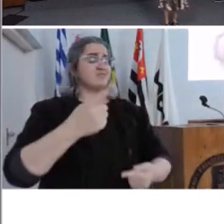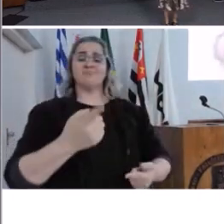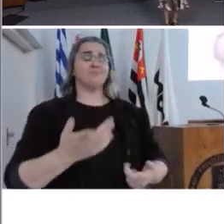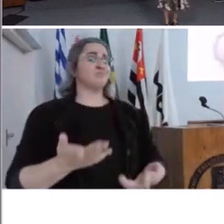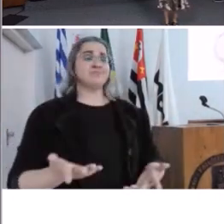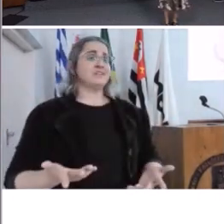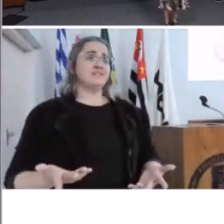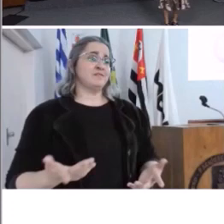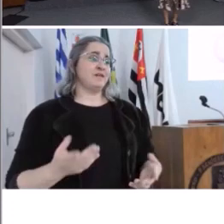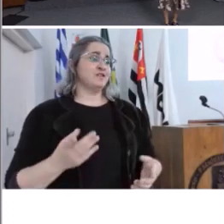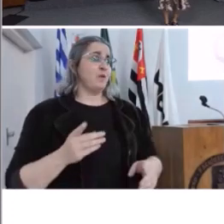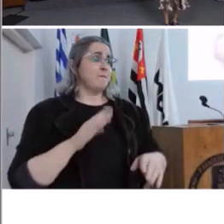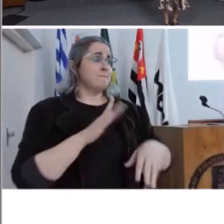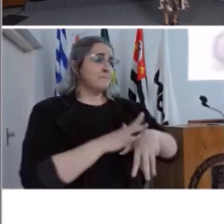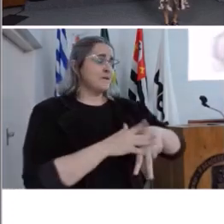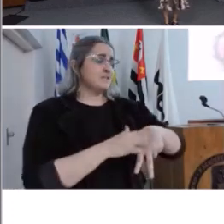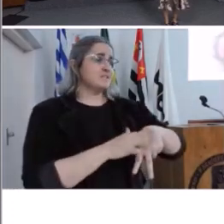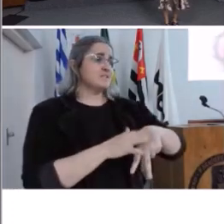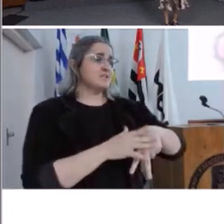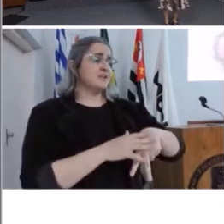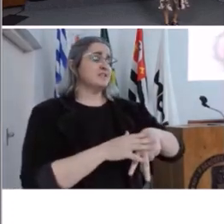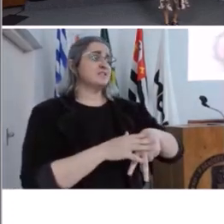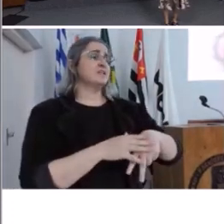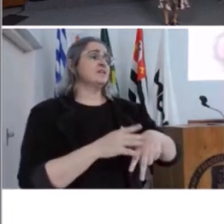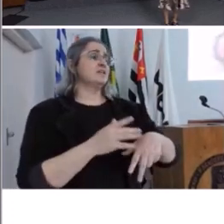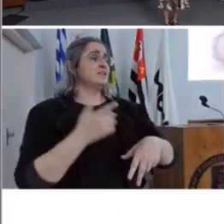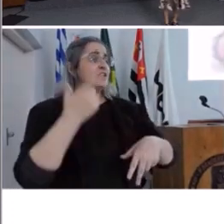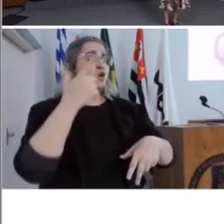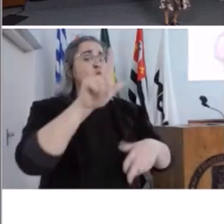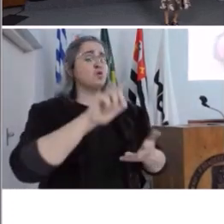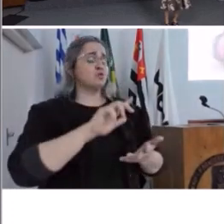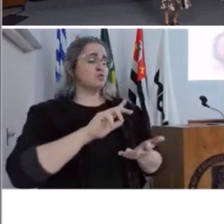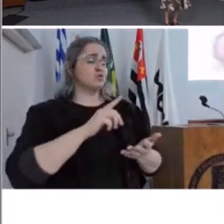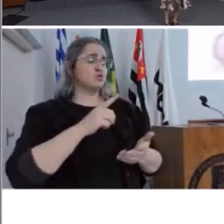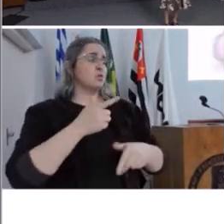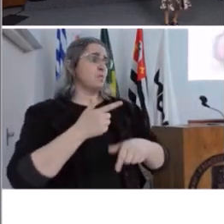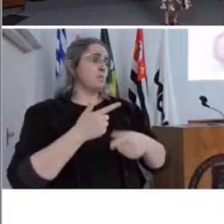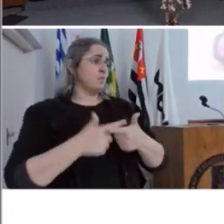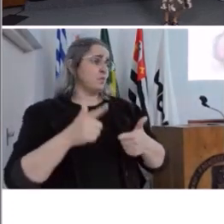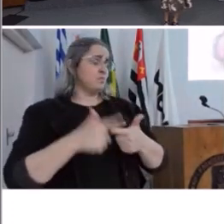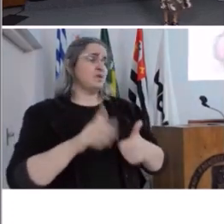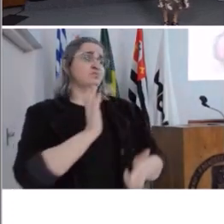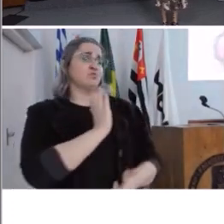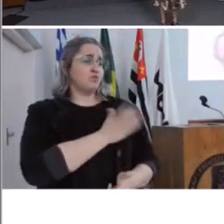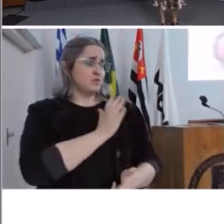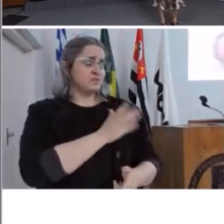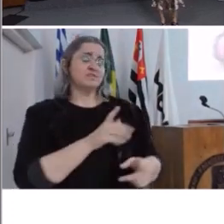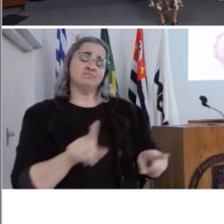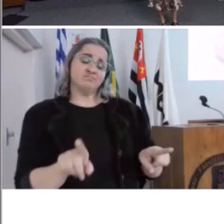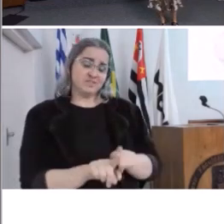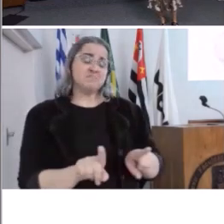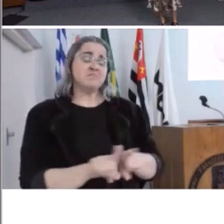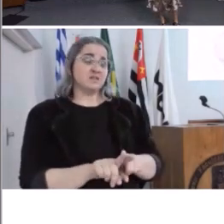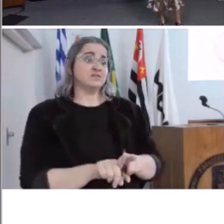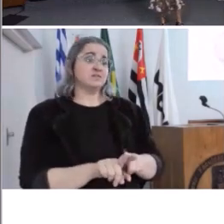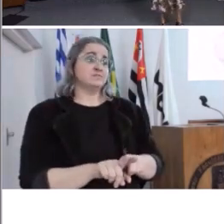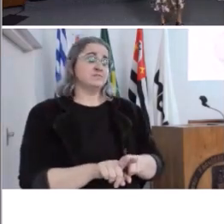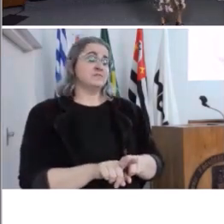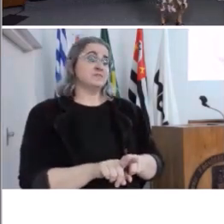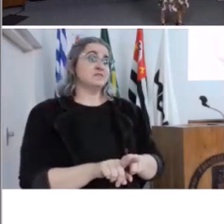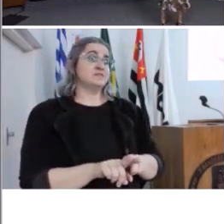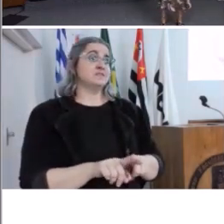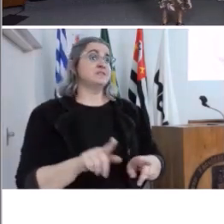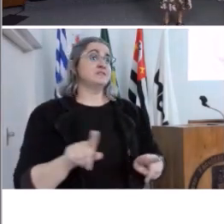pacientes que, muitas vezes, eles também têm problema de válvula mitral, então eles acabam sendo cardiopatas. Então, e eles também têm problemas